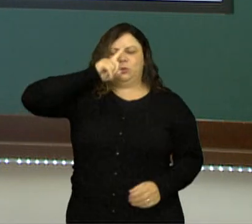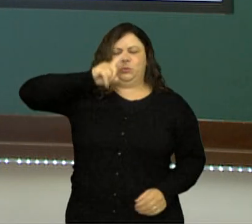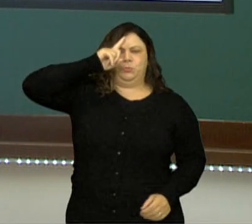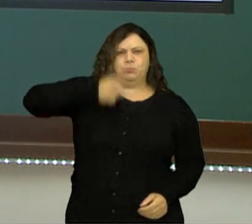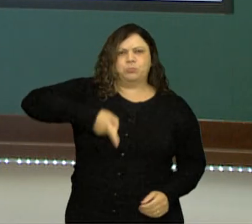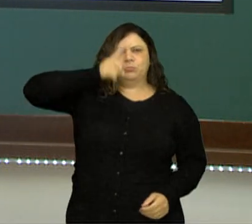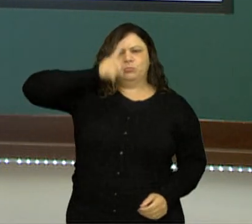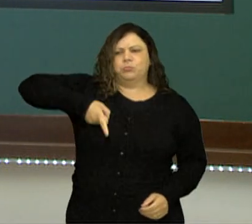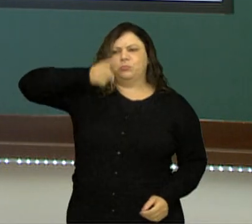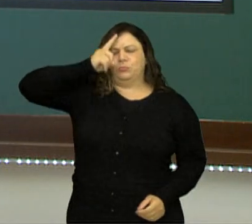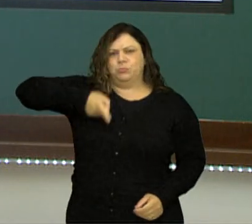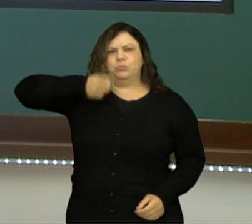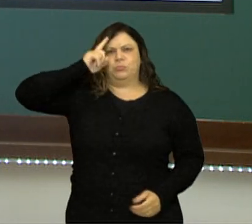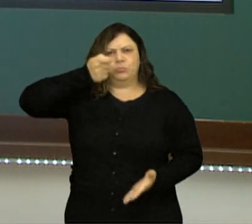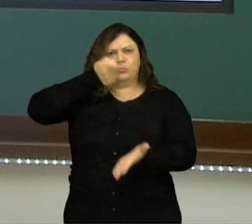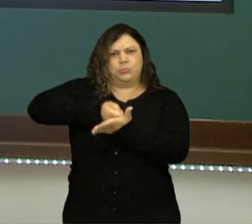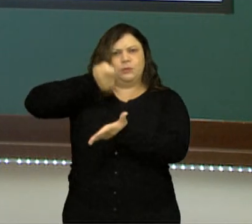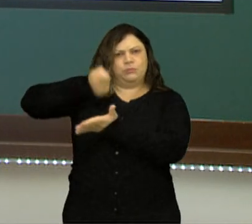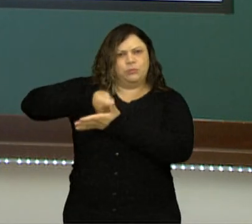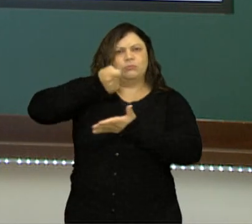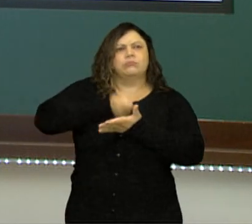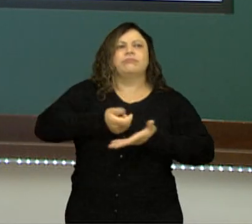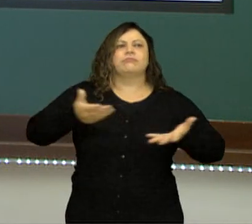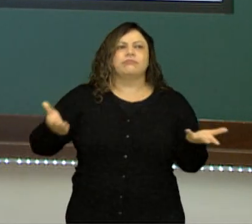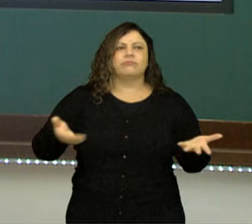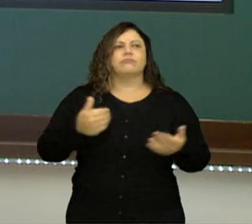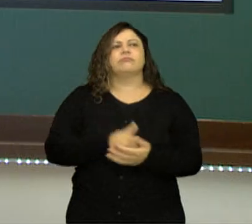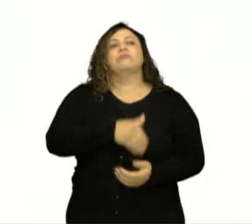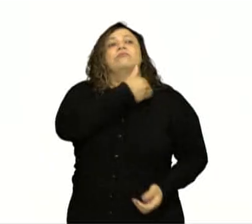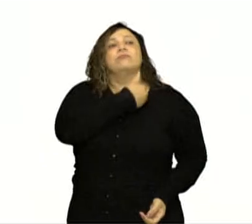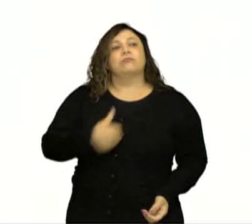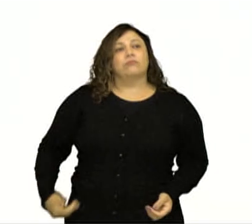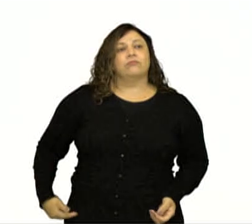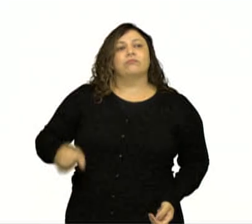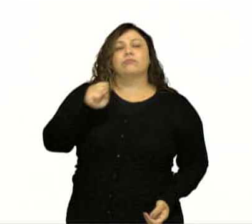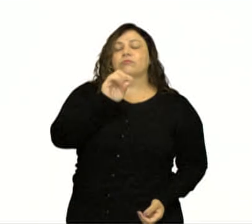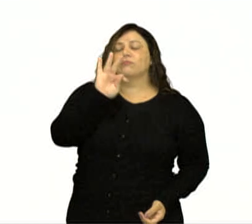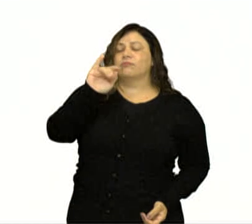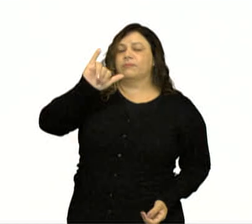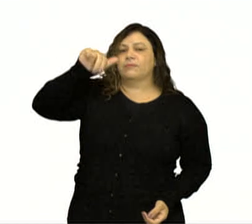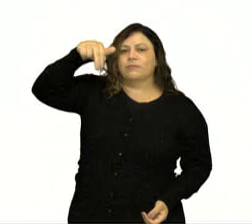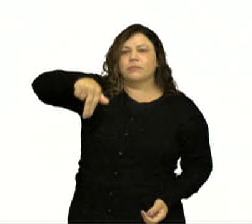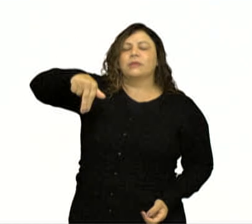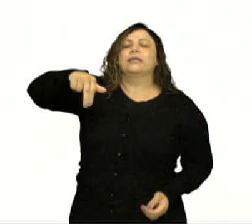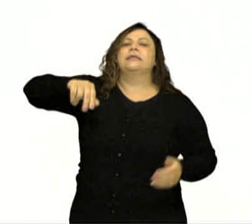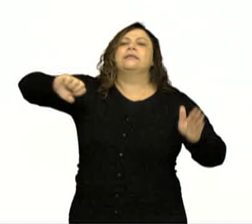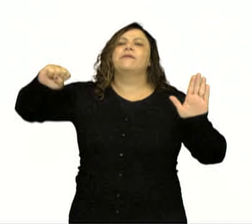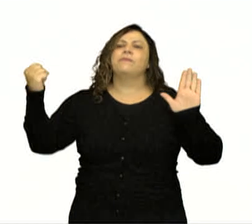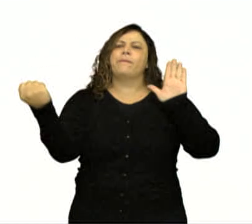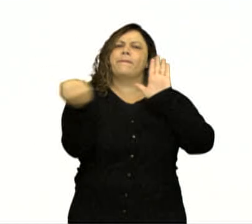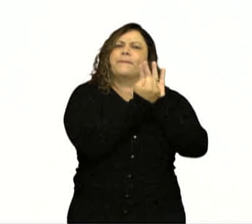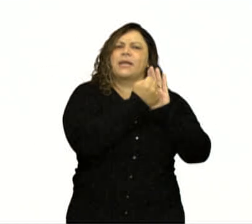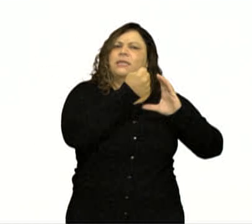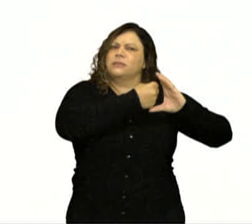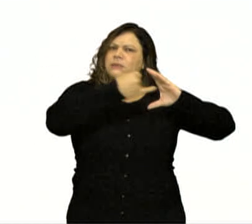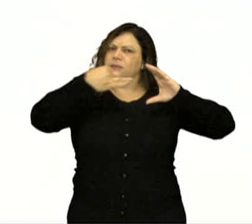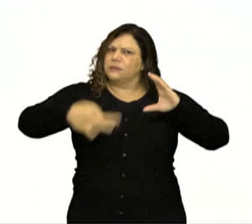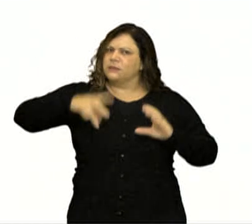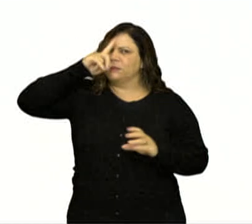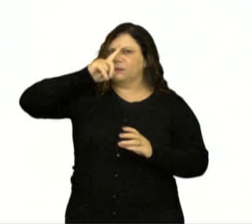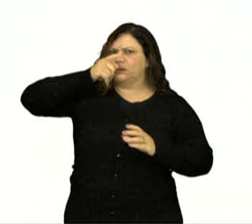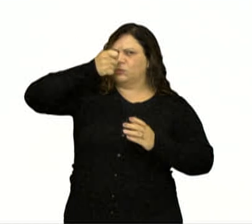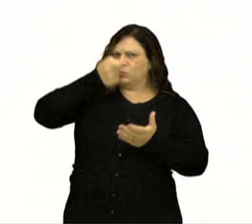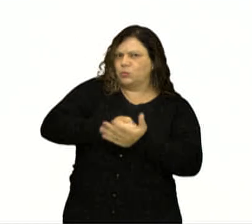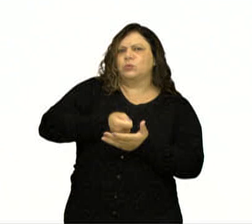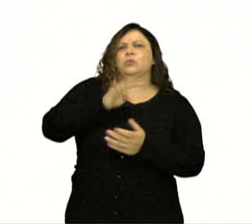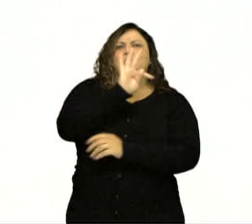até totalitário, a gente vai ver nessa aula. O governo do Joseph Stalin foi marcado por características totalitárias. O